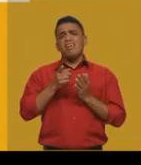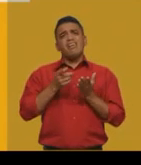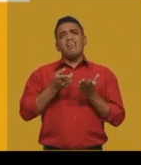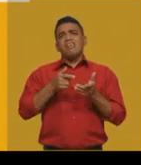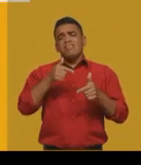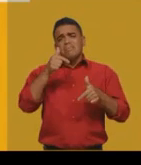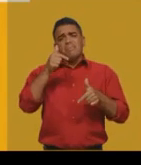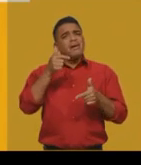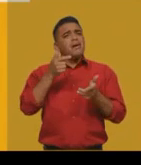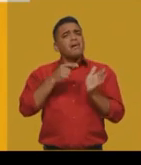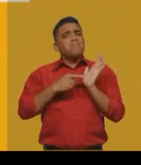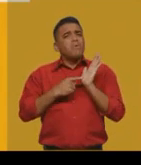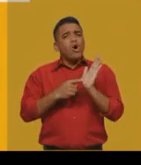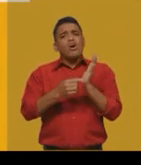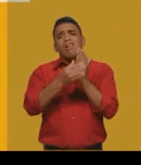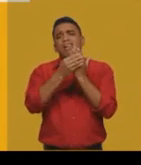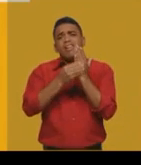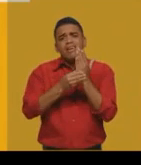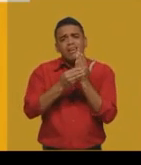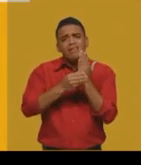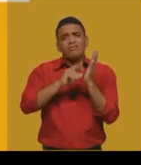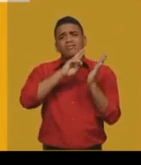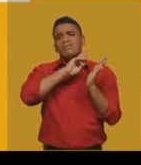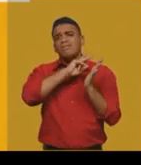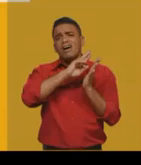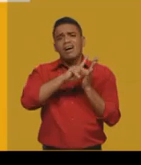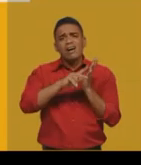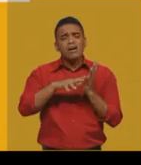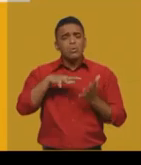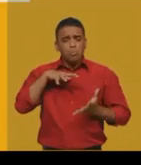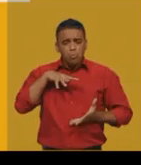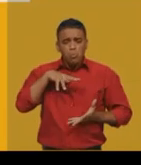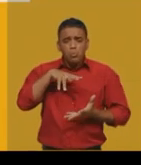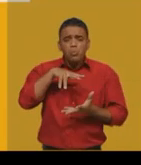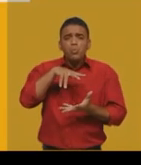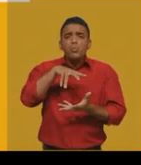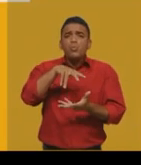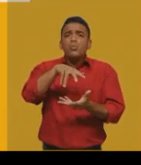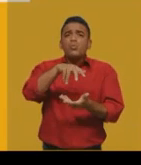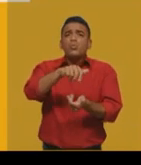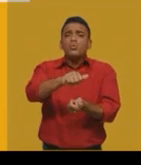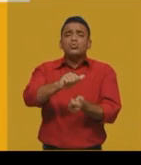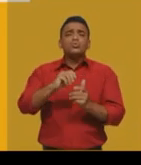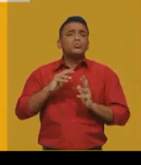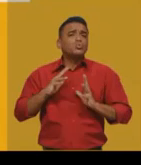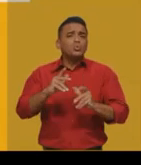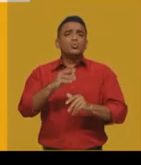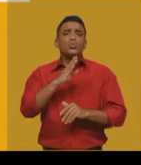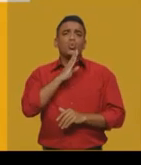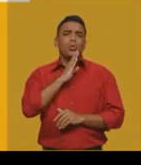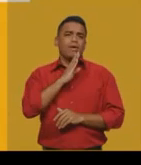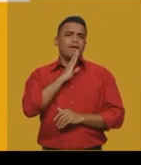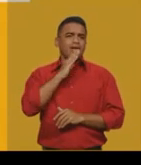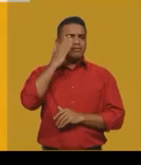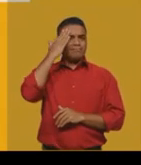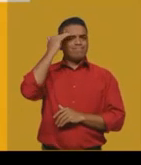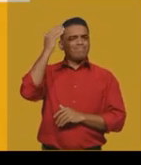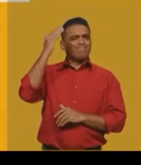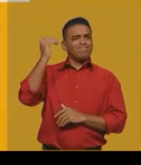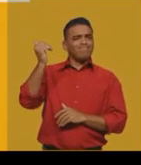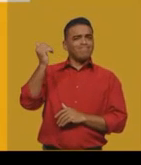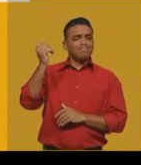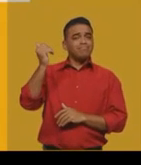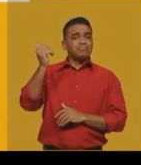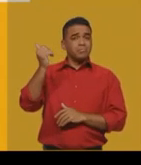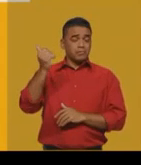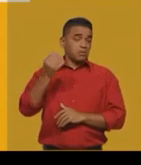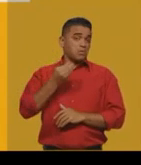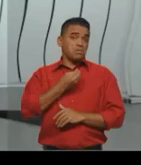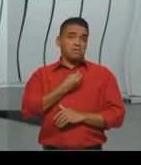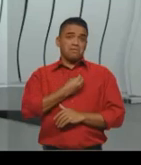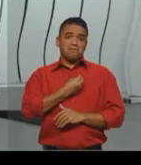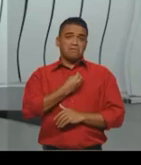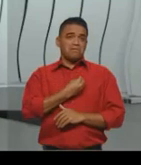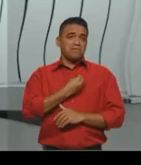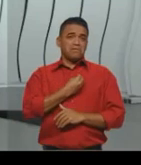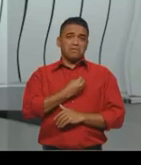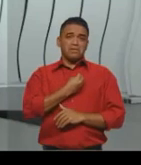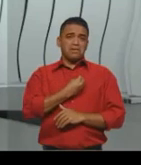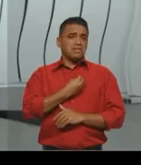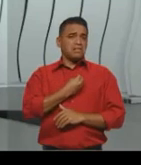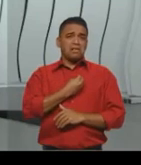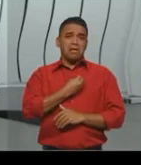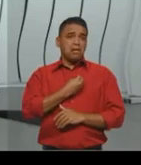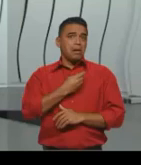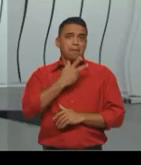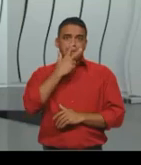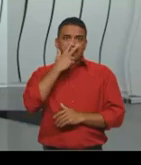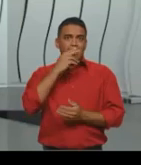são apreciados no mundo todo, mas a vida pessoal de Shakespeare é envolta, shrouded in